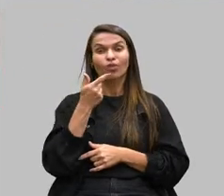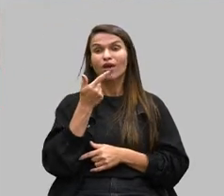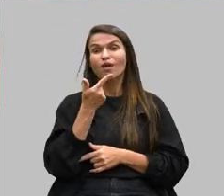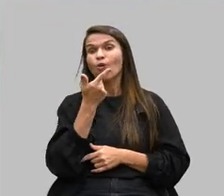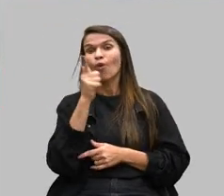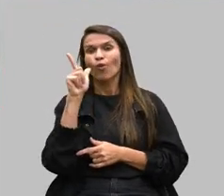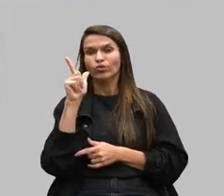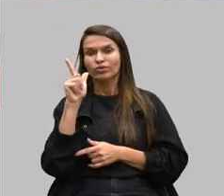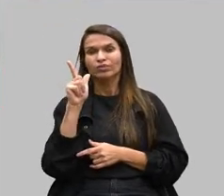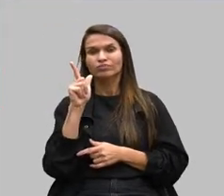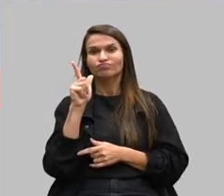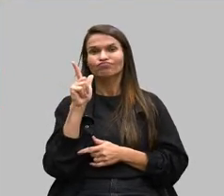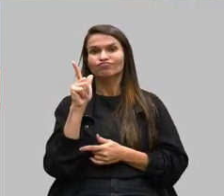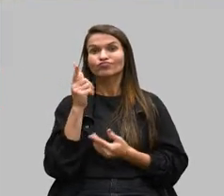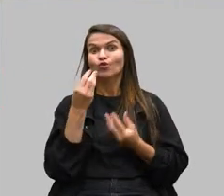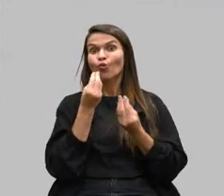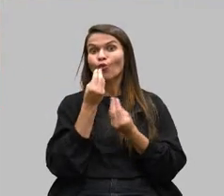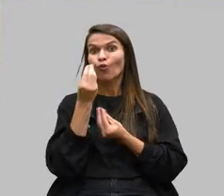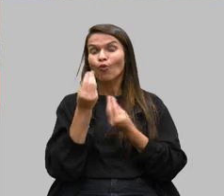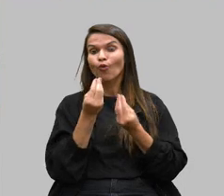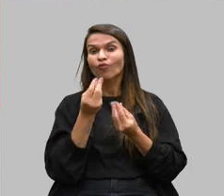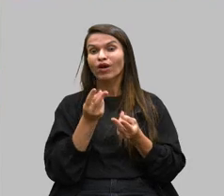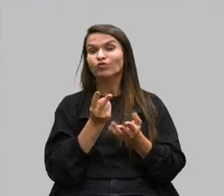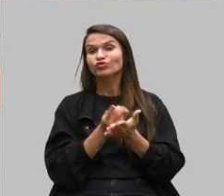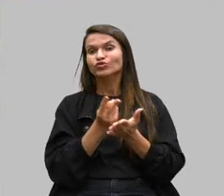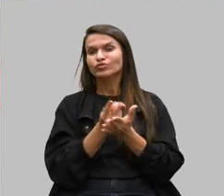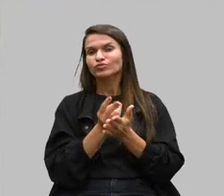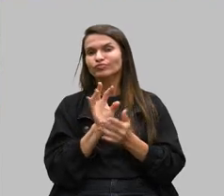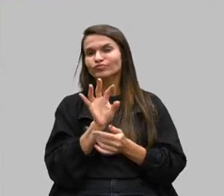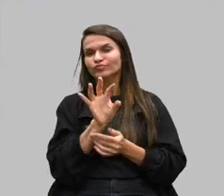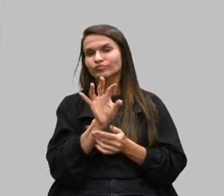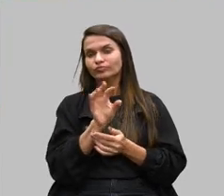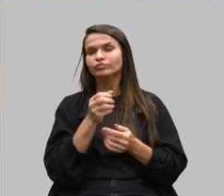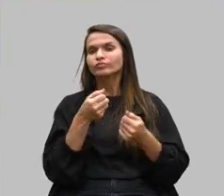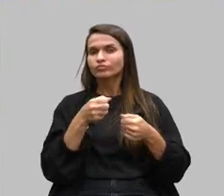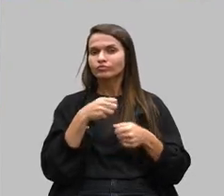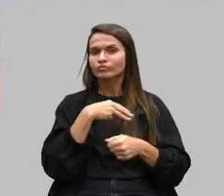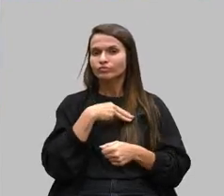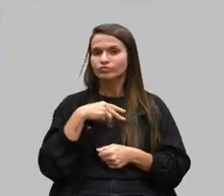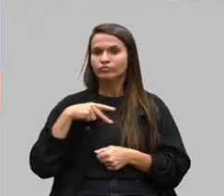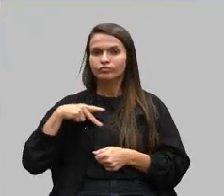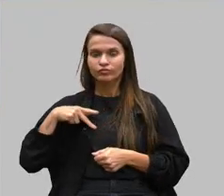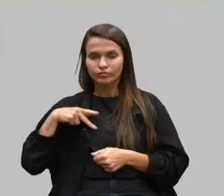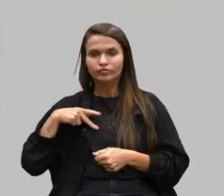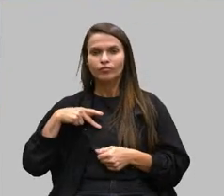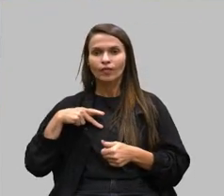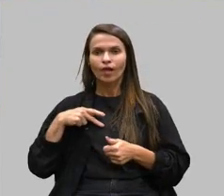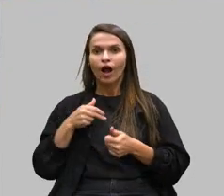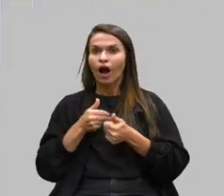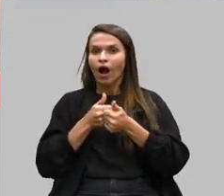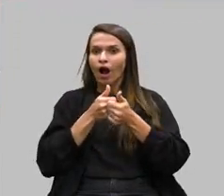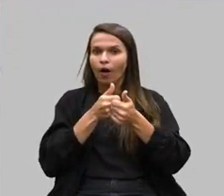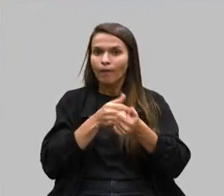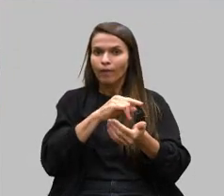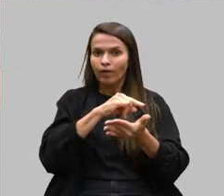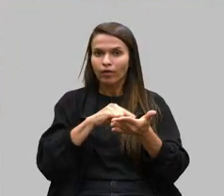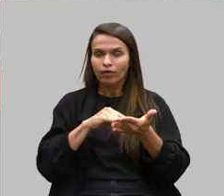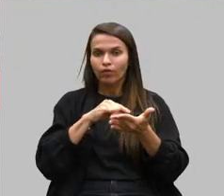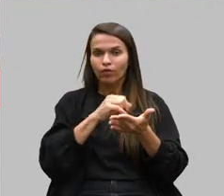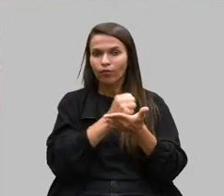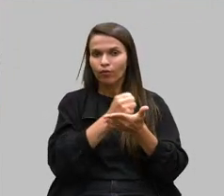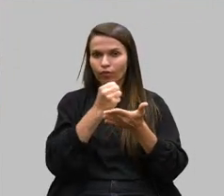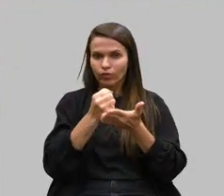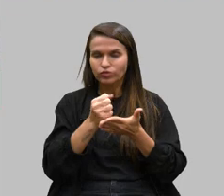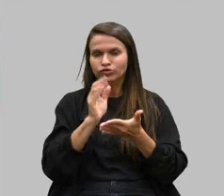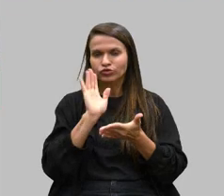mas até quando vão ficar assim então precisa muito do Ministério Público tá para acompanhar Esse contrato que agora tá